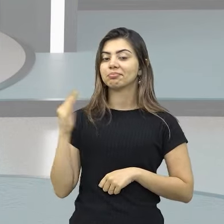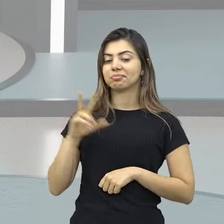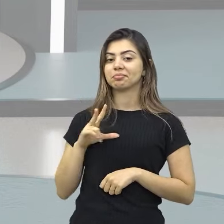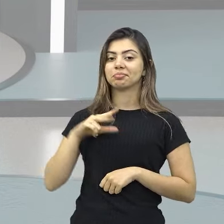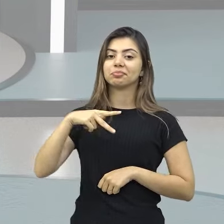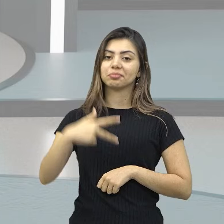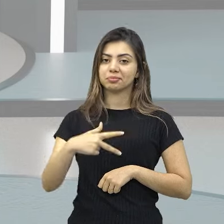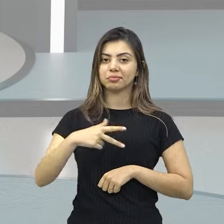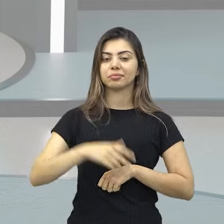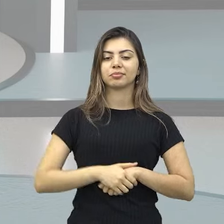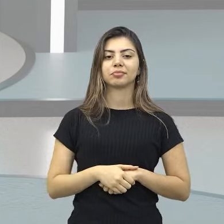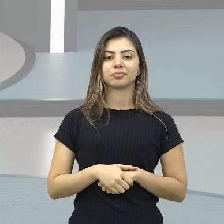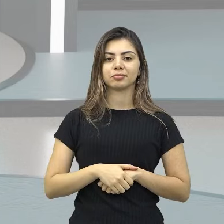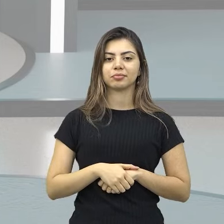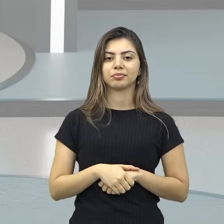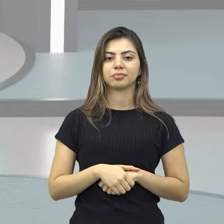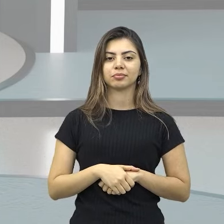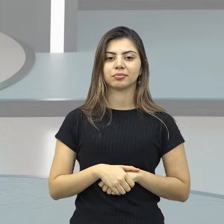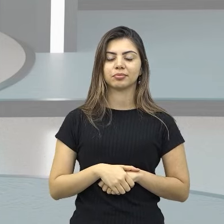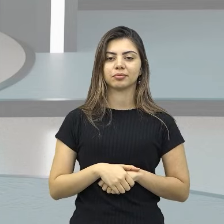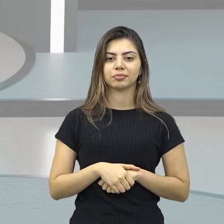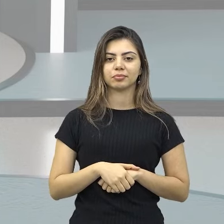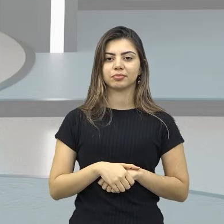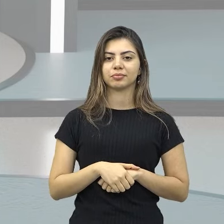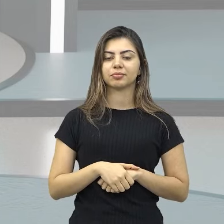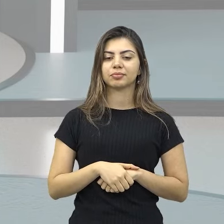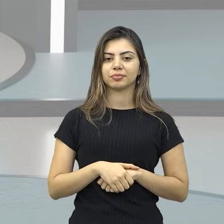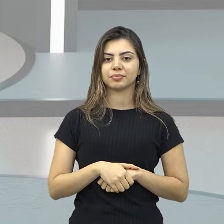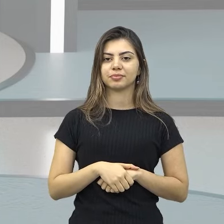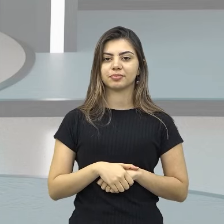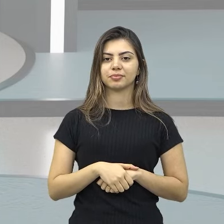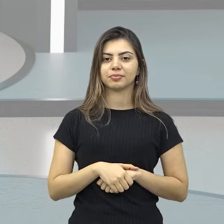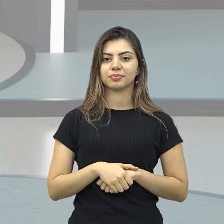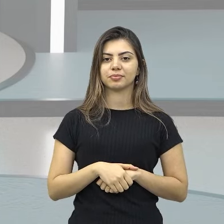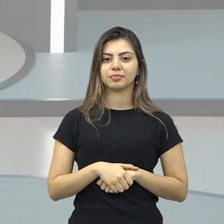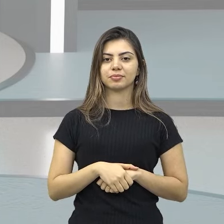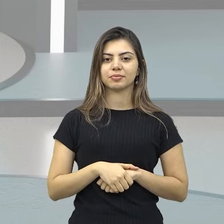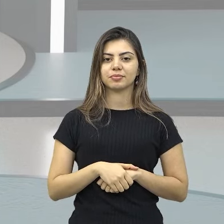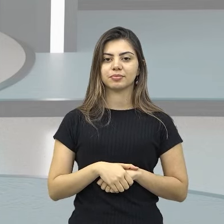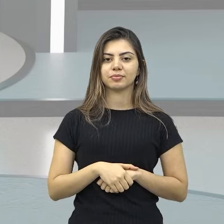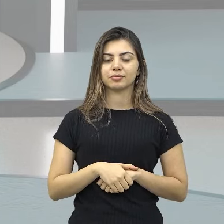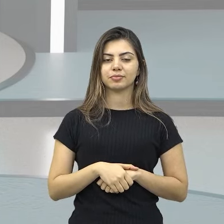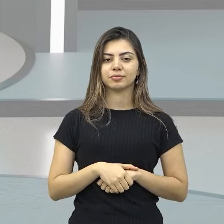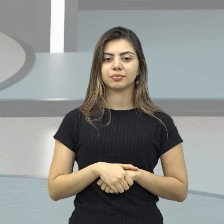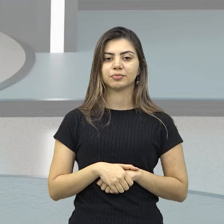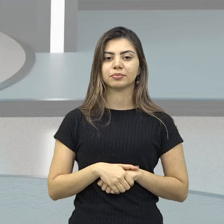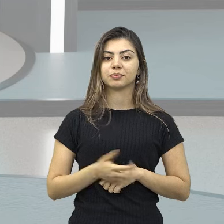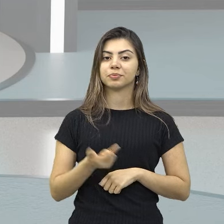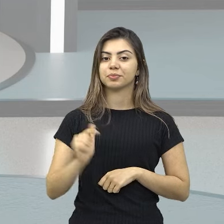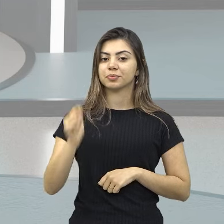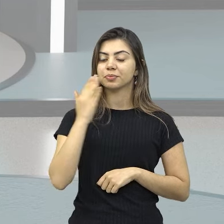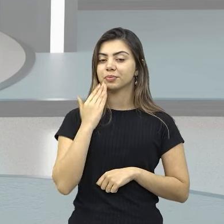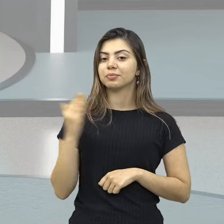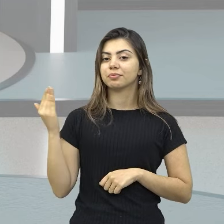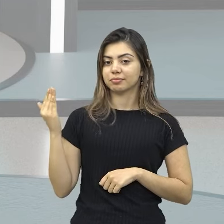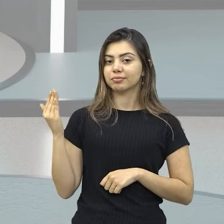Portugal, Portuguese. Portugal, Portuguese. Então, de Portugal.